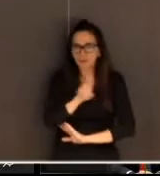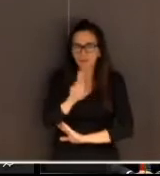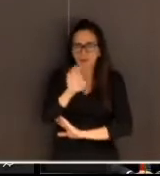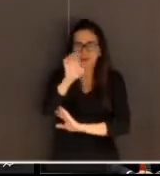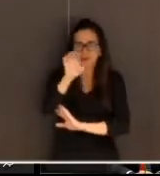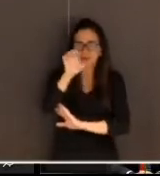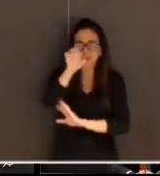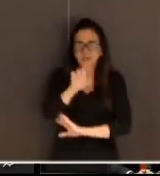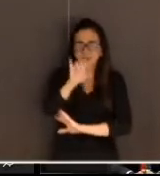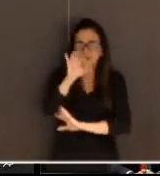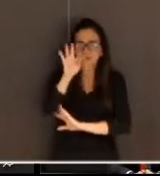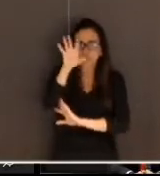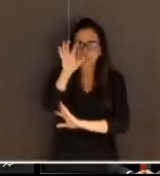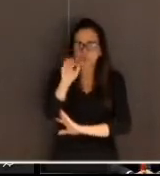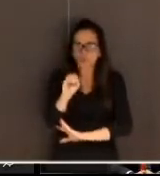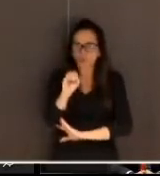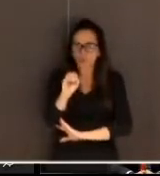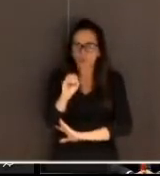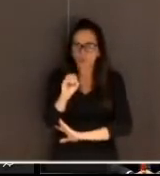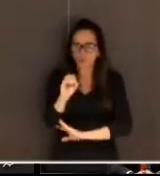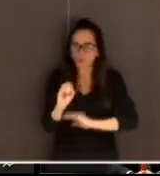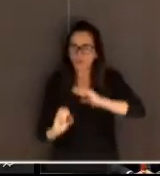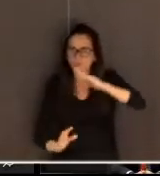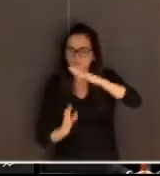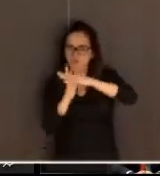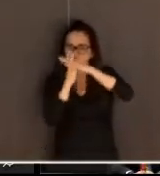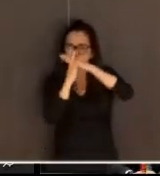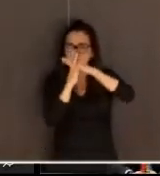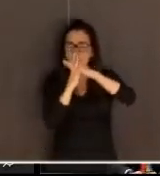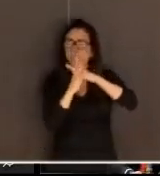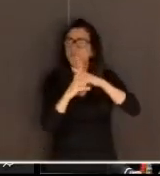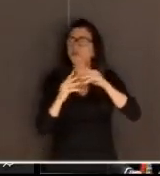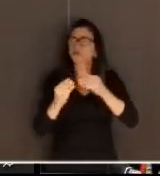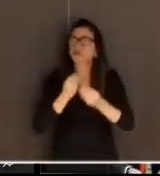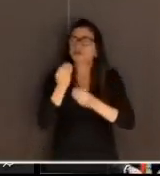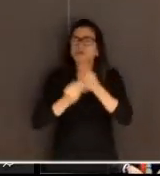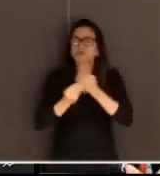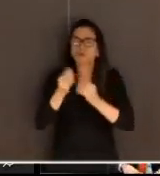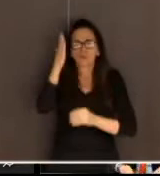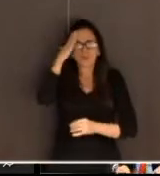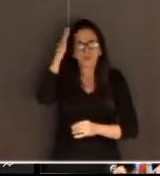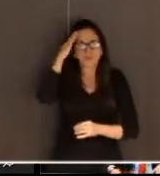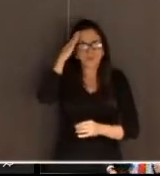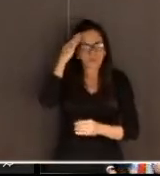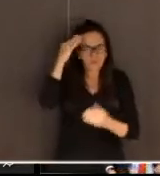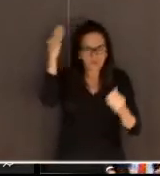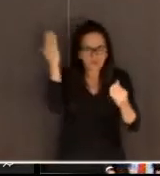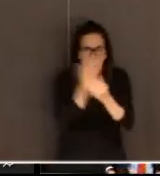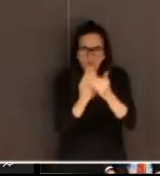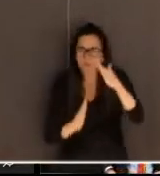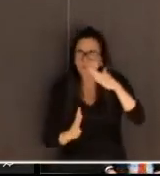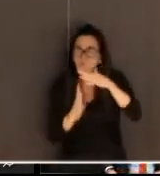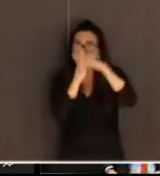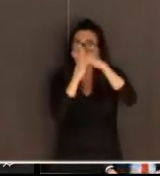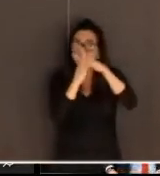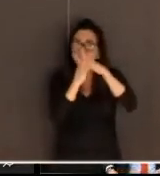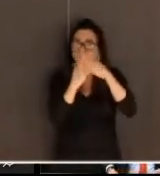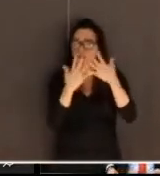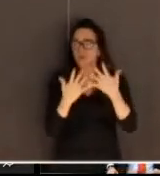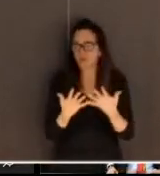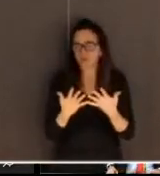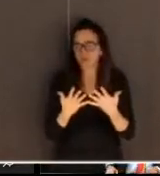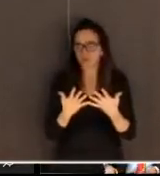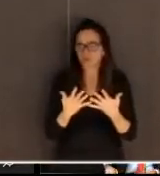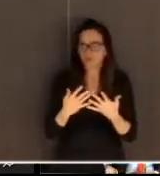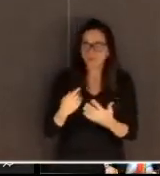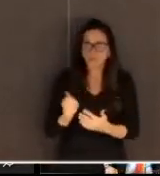probatório. Como que eu posso saber se um processo obteve um êxito probatório? Um processo obtém êxito probatório